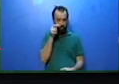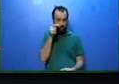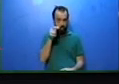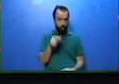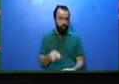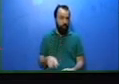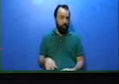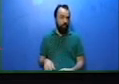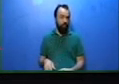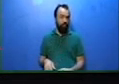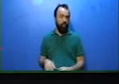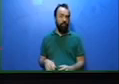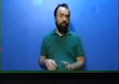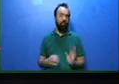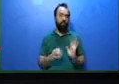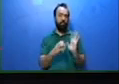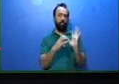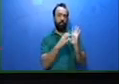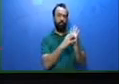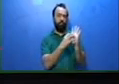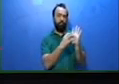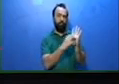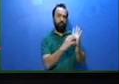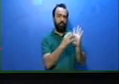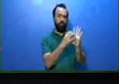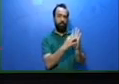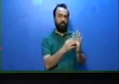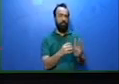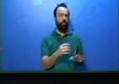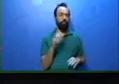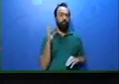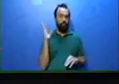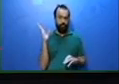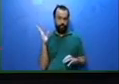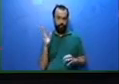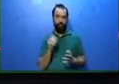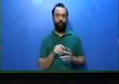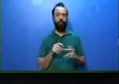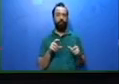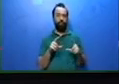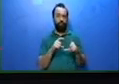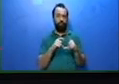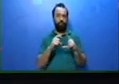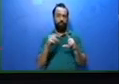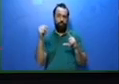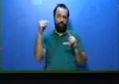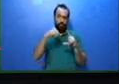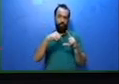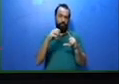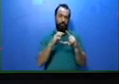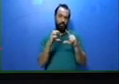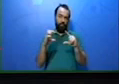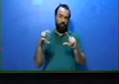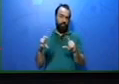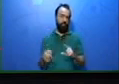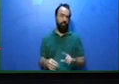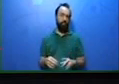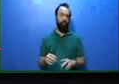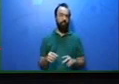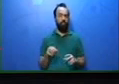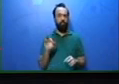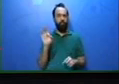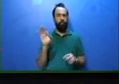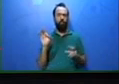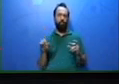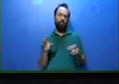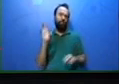Observar alguns símbolos. Aparecem símbolos nas tirinhas e você precisa saber o que é a estrelinha, o que é